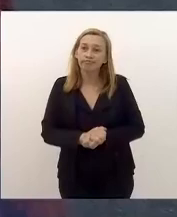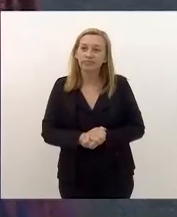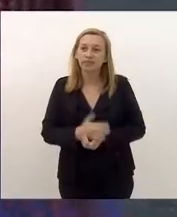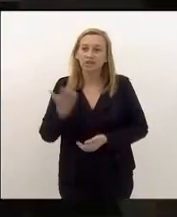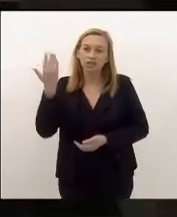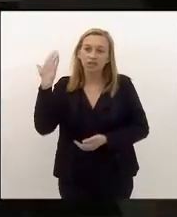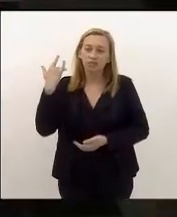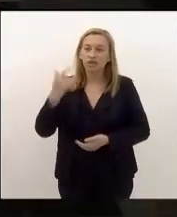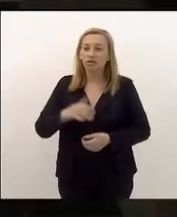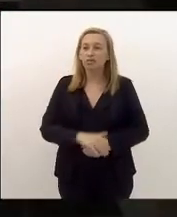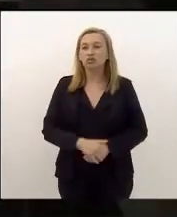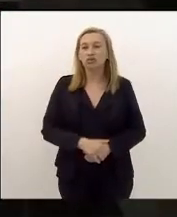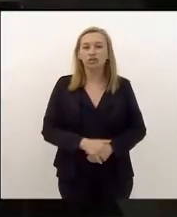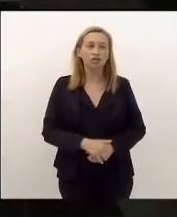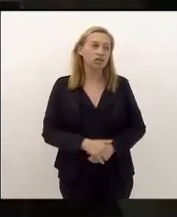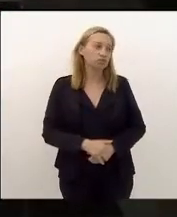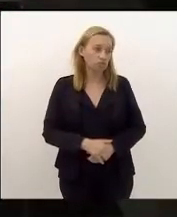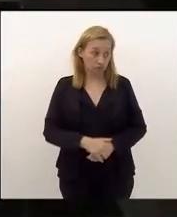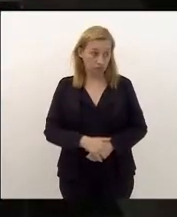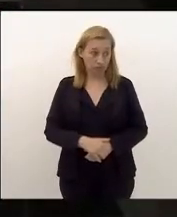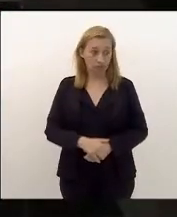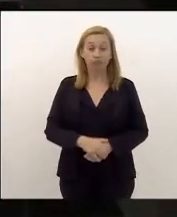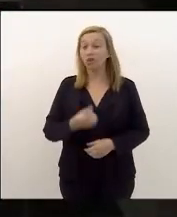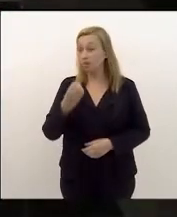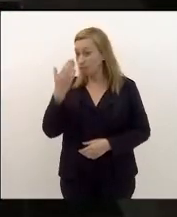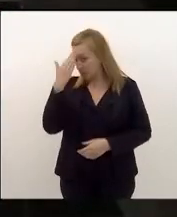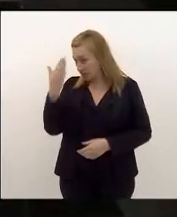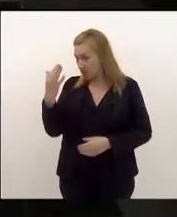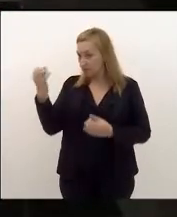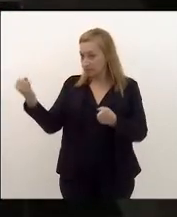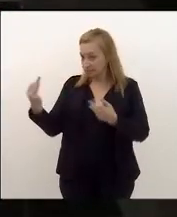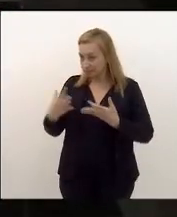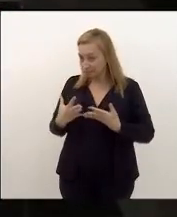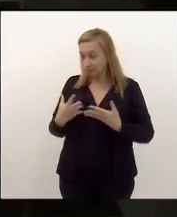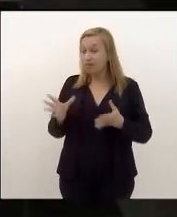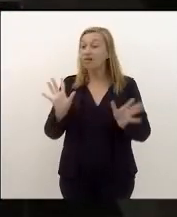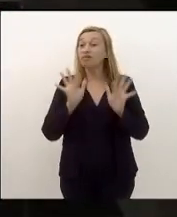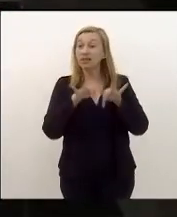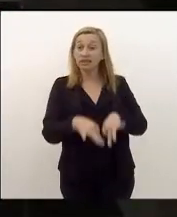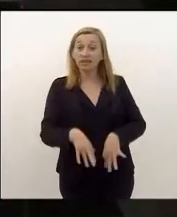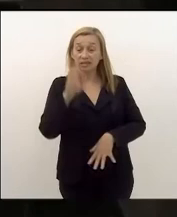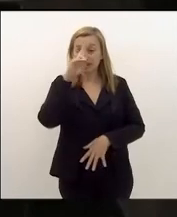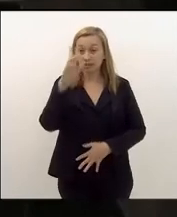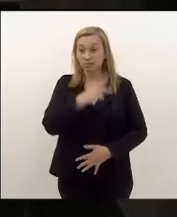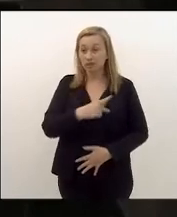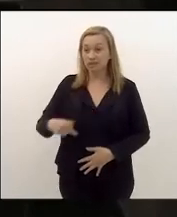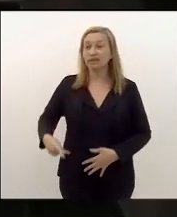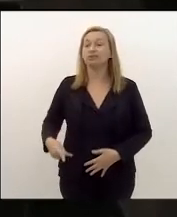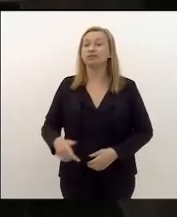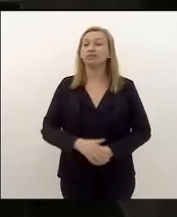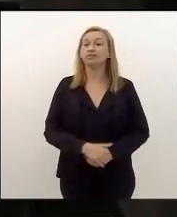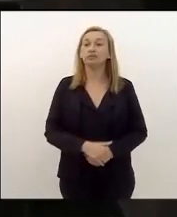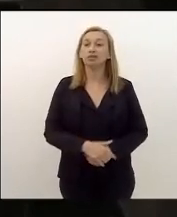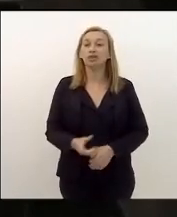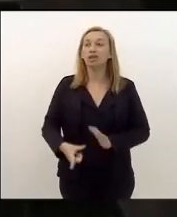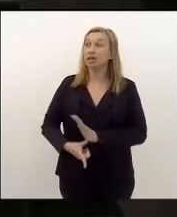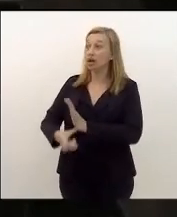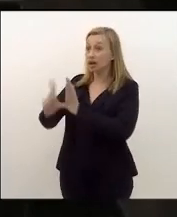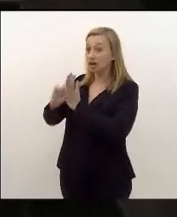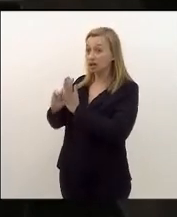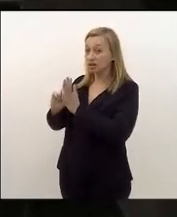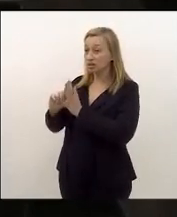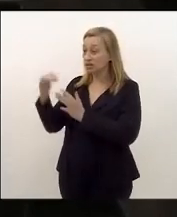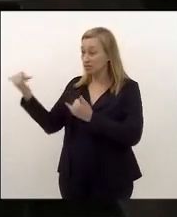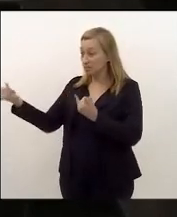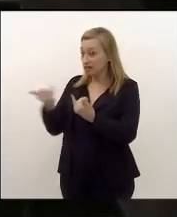época. Muito obrigado pelo seu aparte esclarecedor. Para concluir, senhora presidente, antes que a senhora me